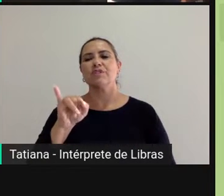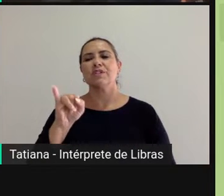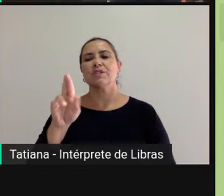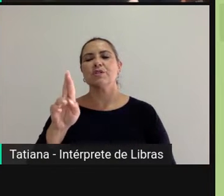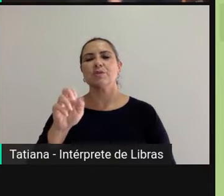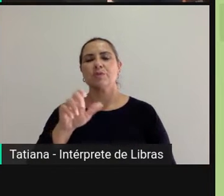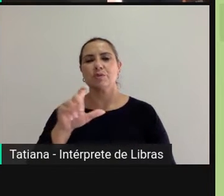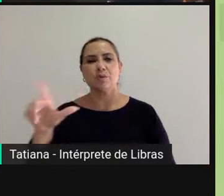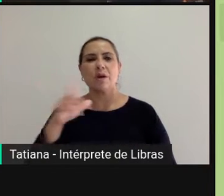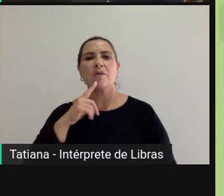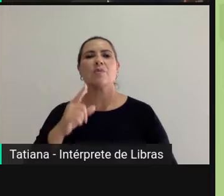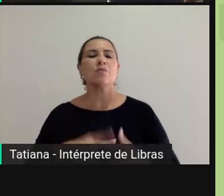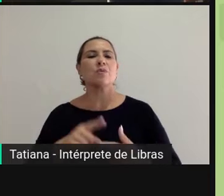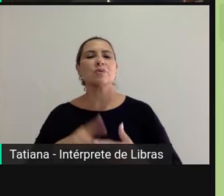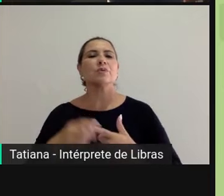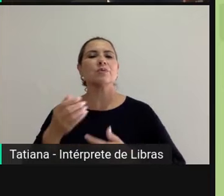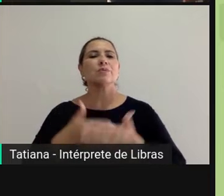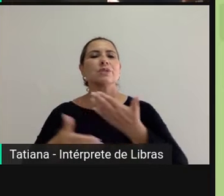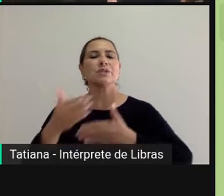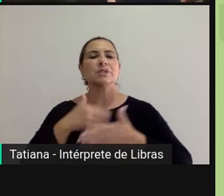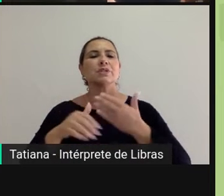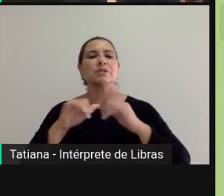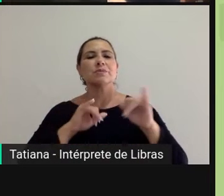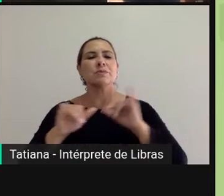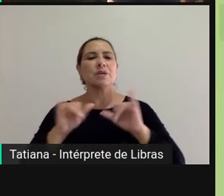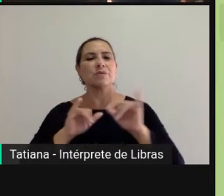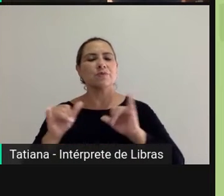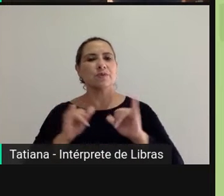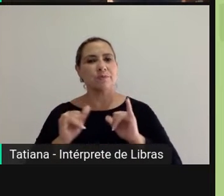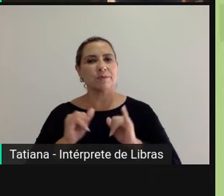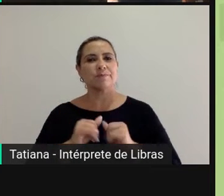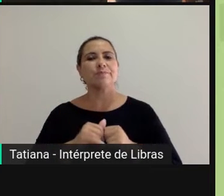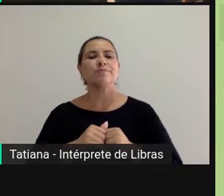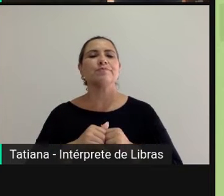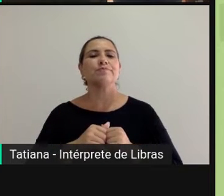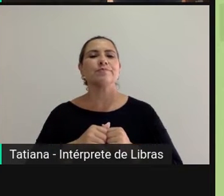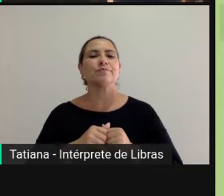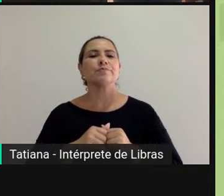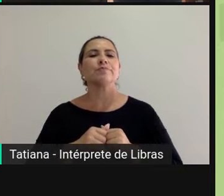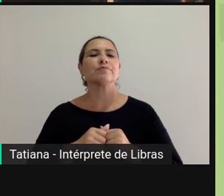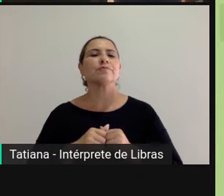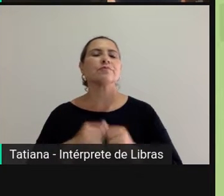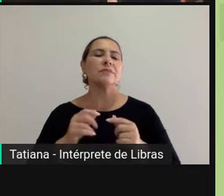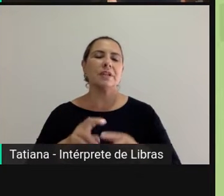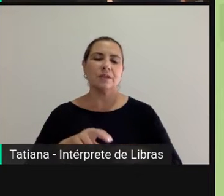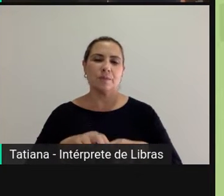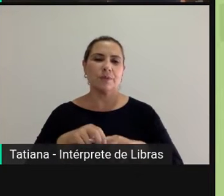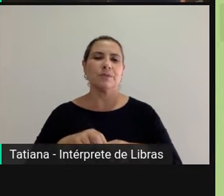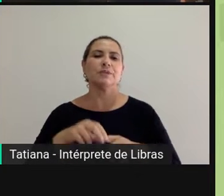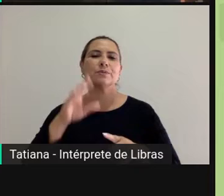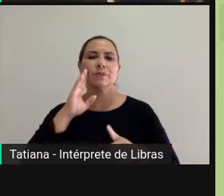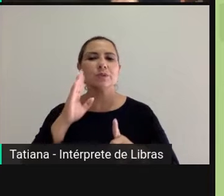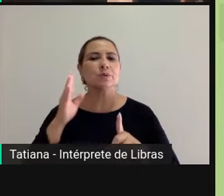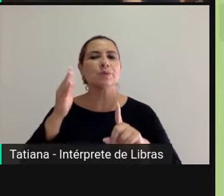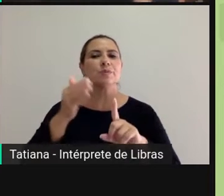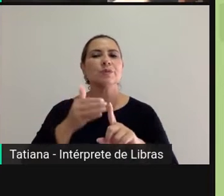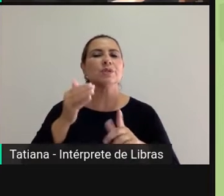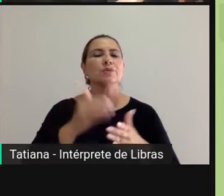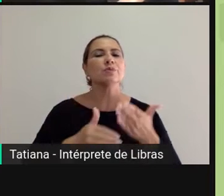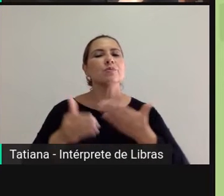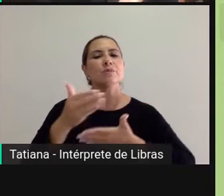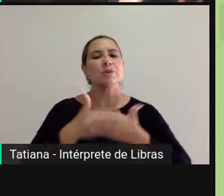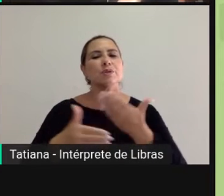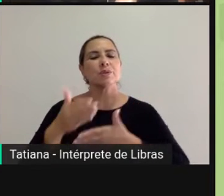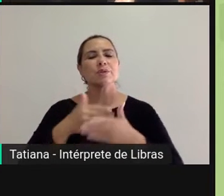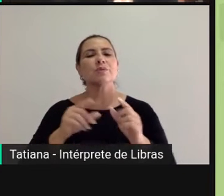saiba exatamente como essas informações estão sendo tratadas. E, com essa finalidade, a gente acaba chegando, né, nesse pano